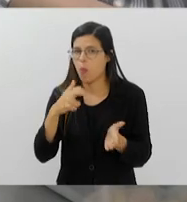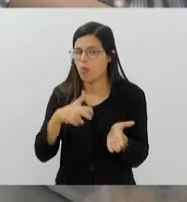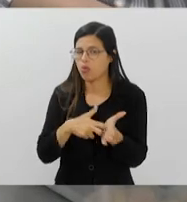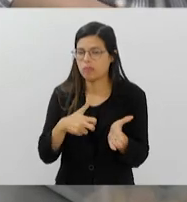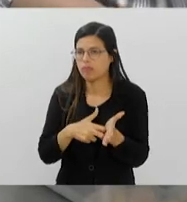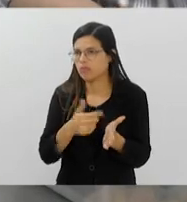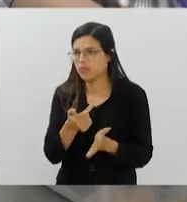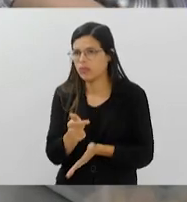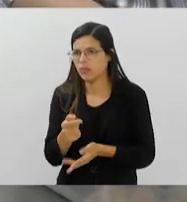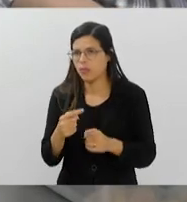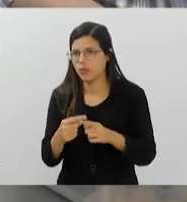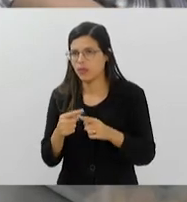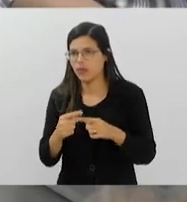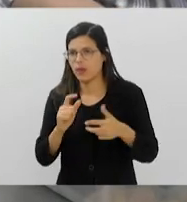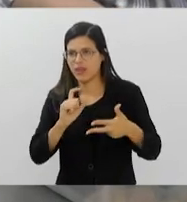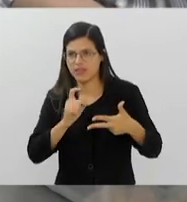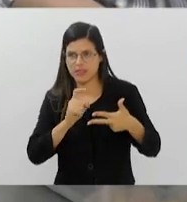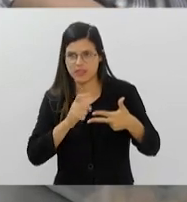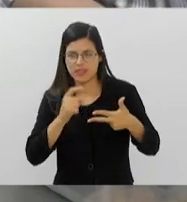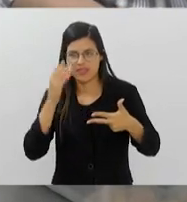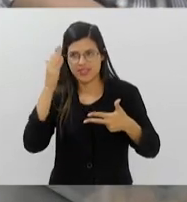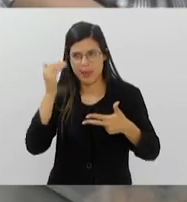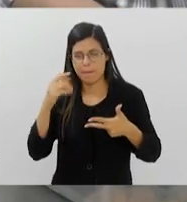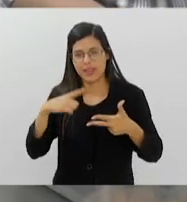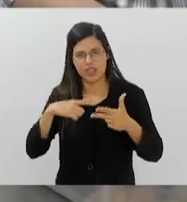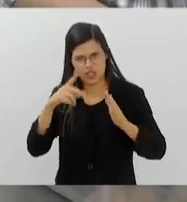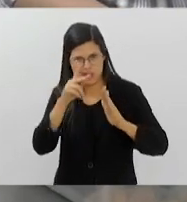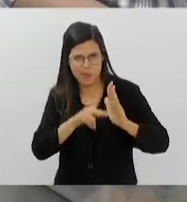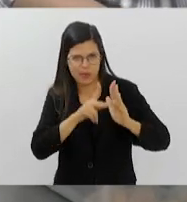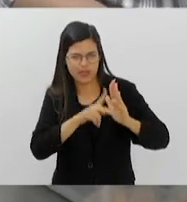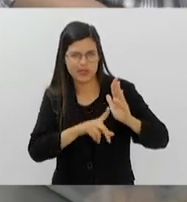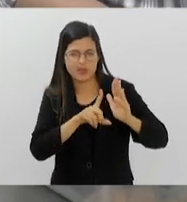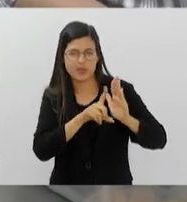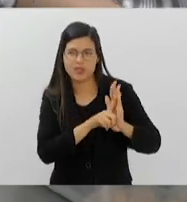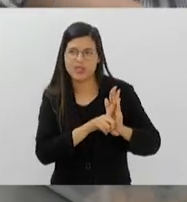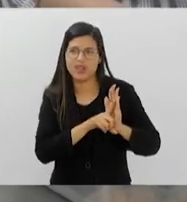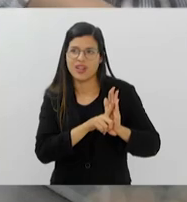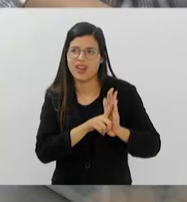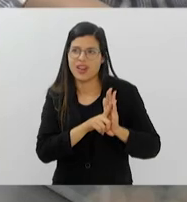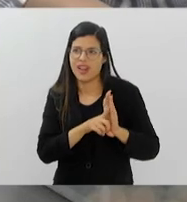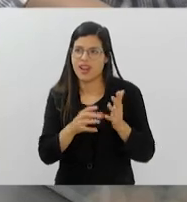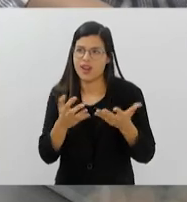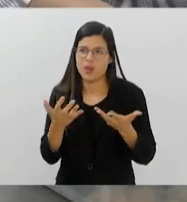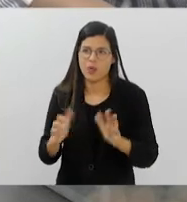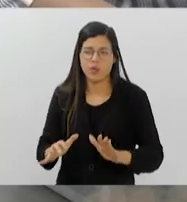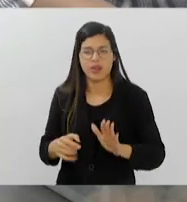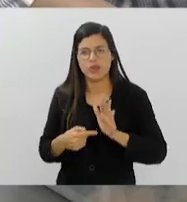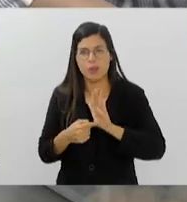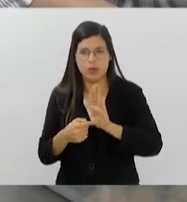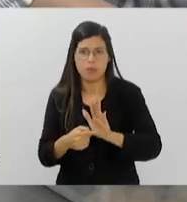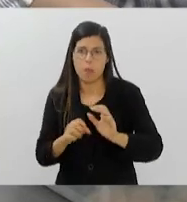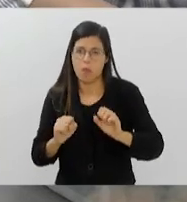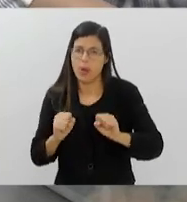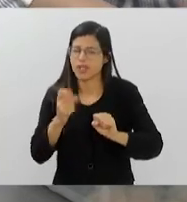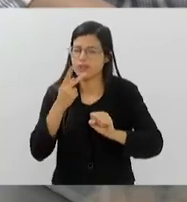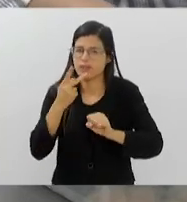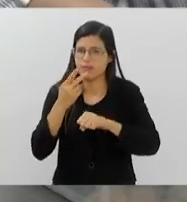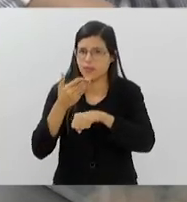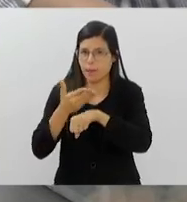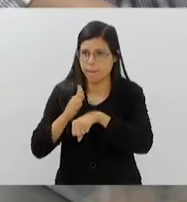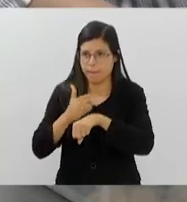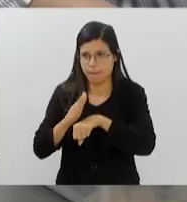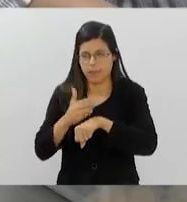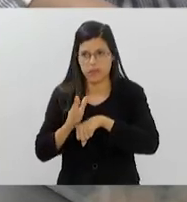como o Executivo sabia que tinha um projeto de anistia, resolveu não expor. Então, Vossa Excelência pode dizer que, na prática, a